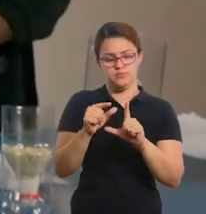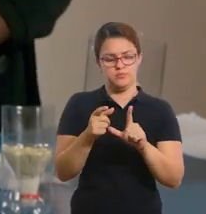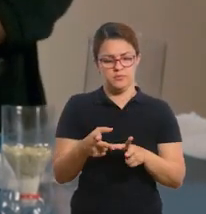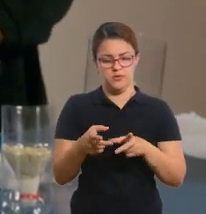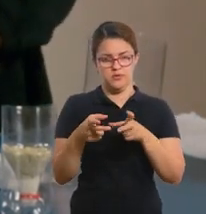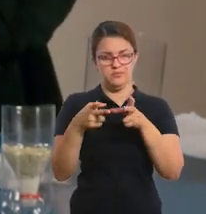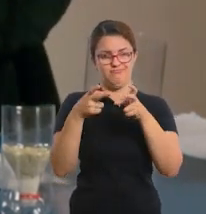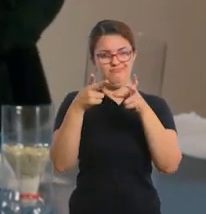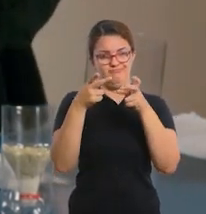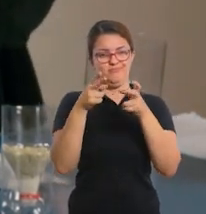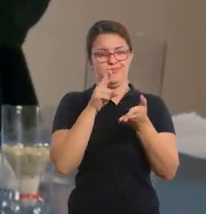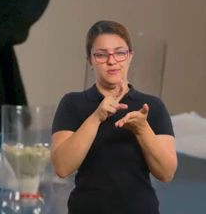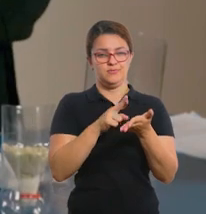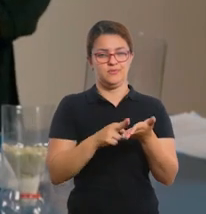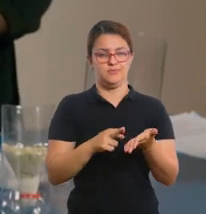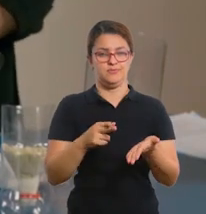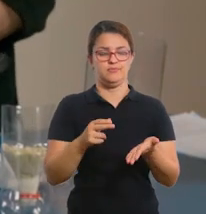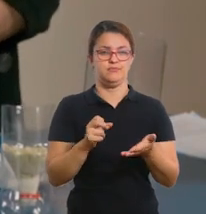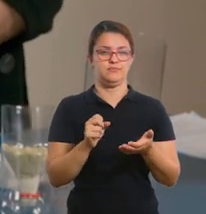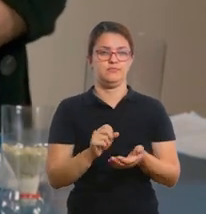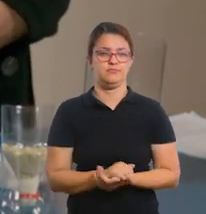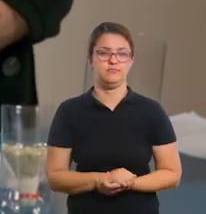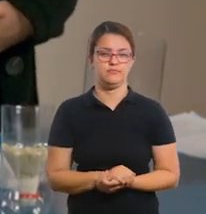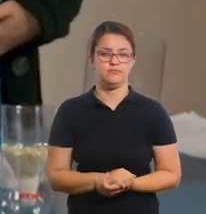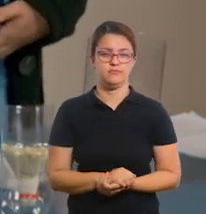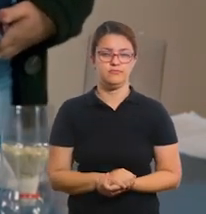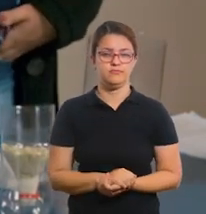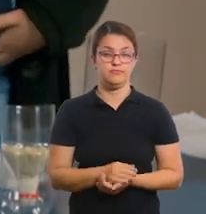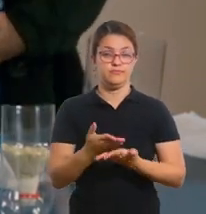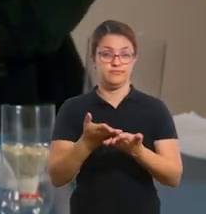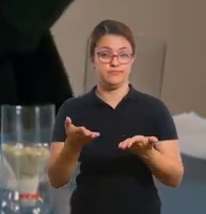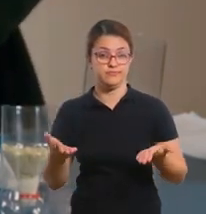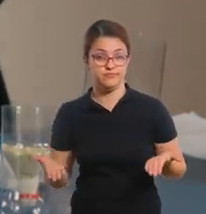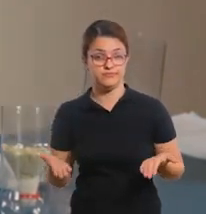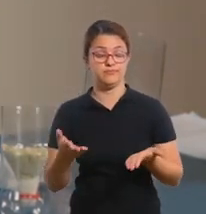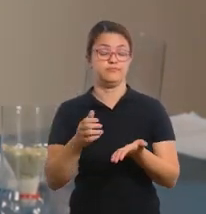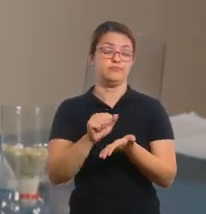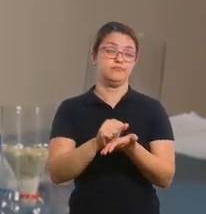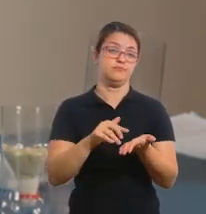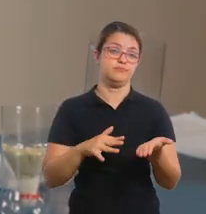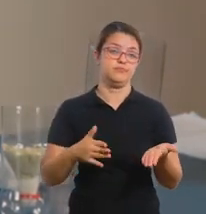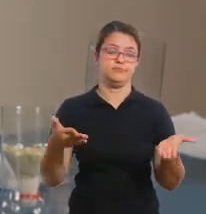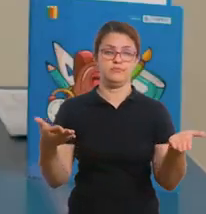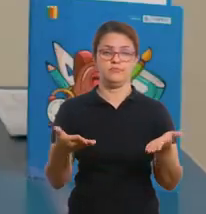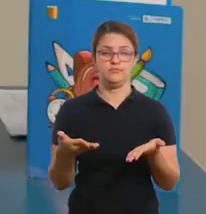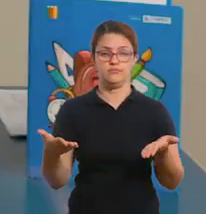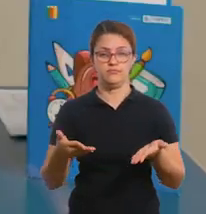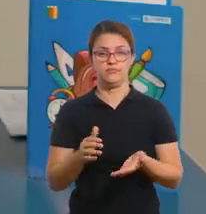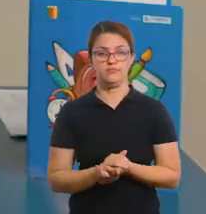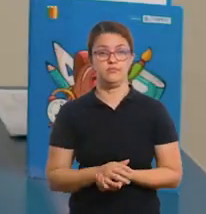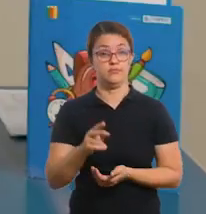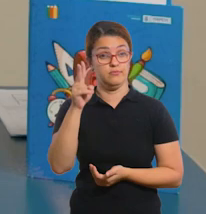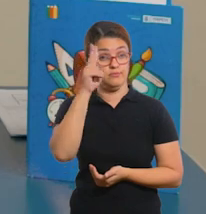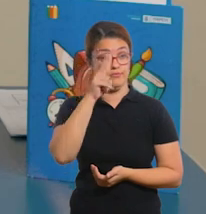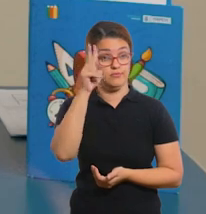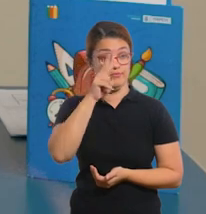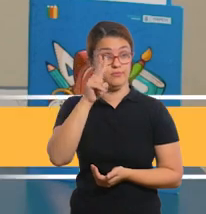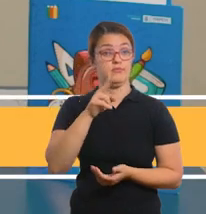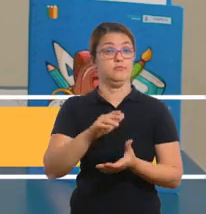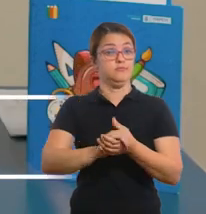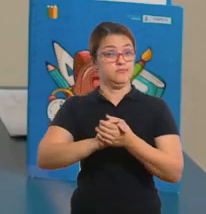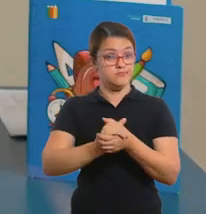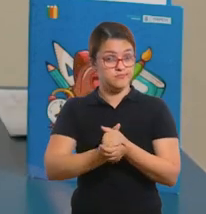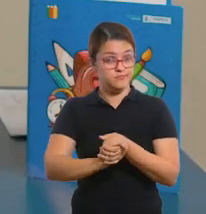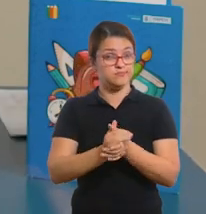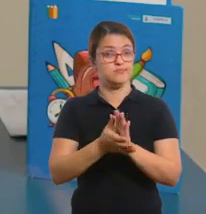tempo? Tá? Isso você vai responder através das observações, tá certo? Então, Essas foram as atividades